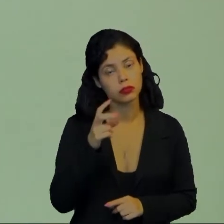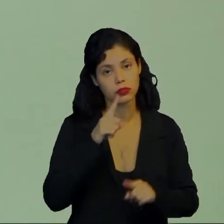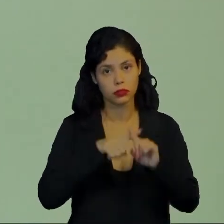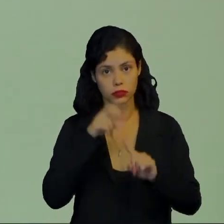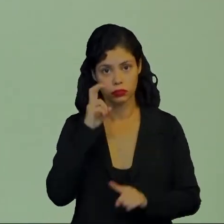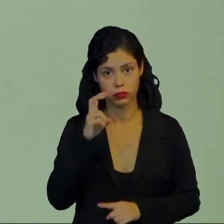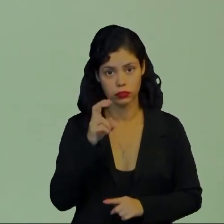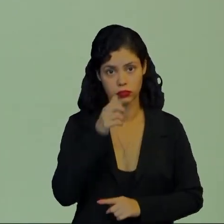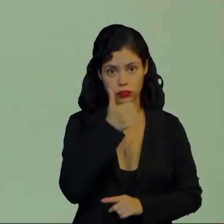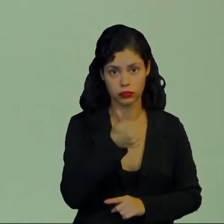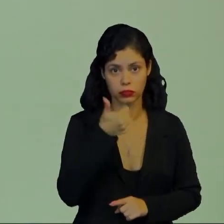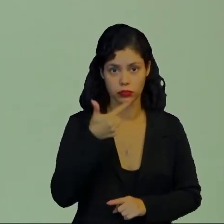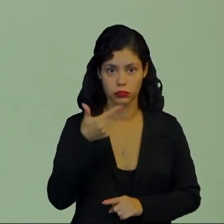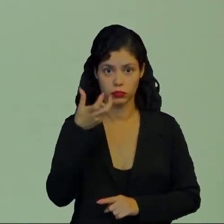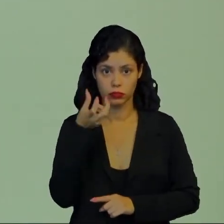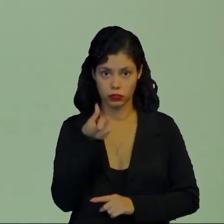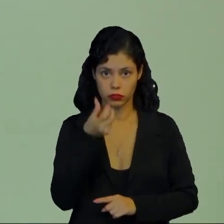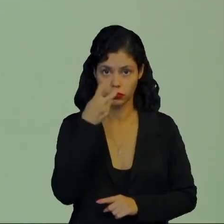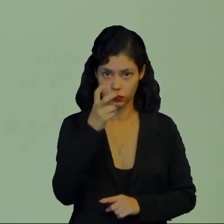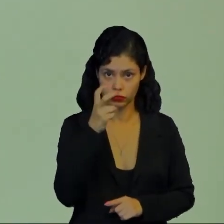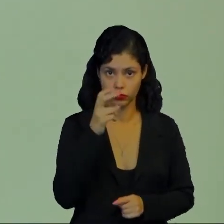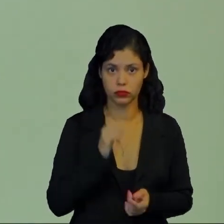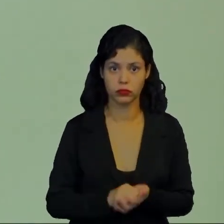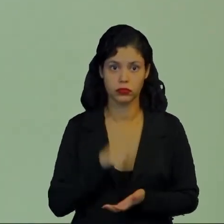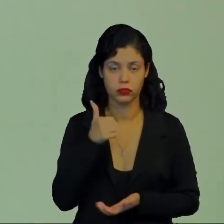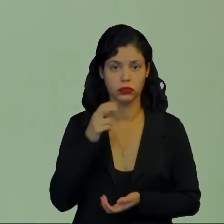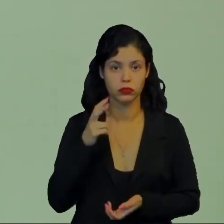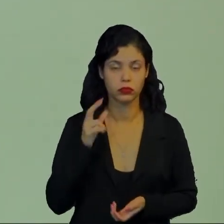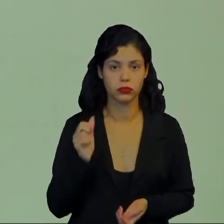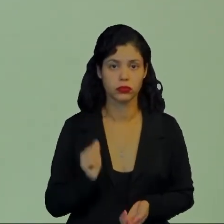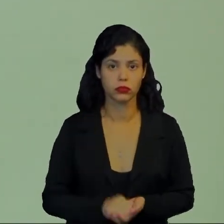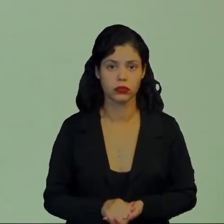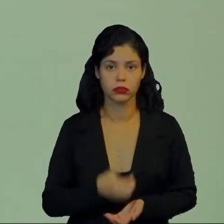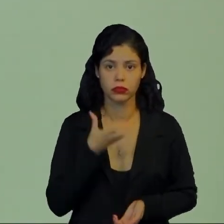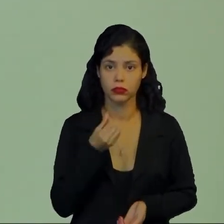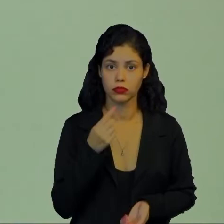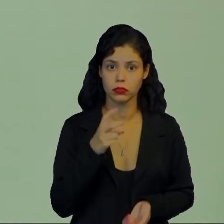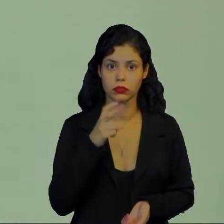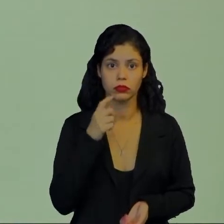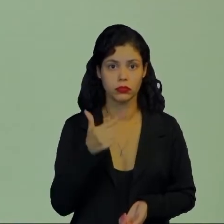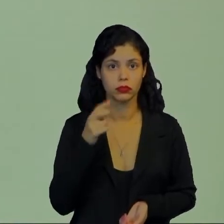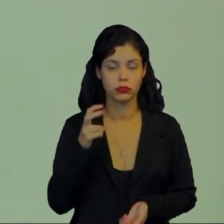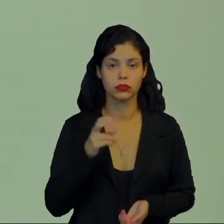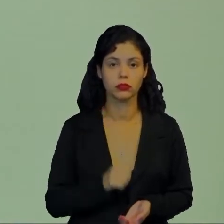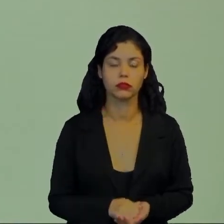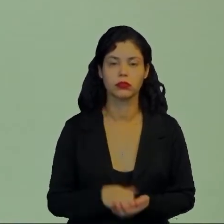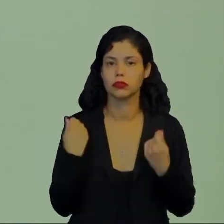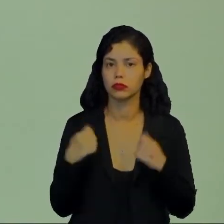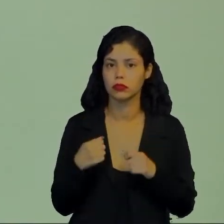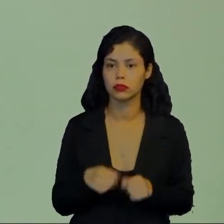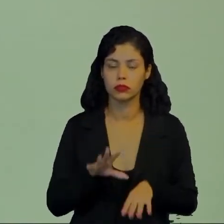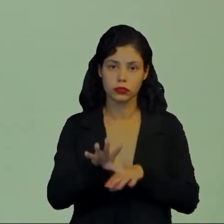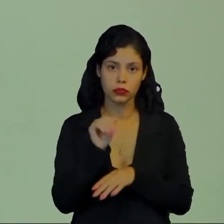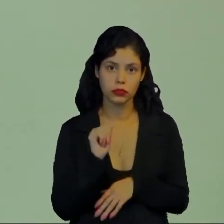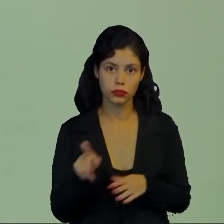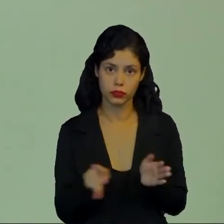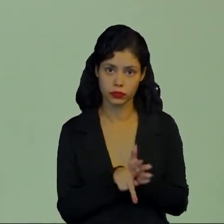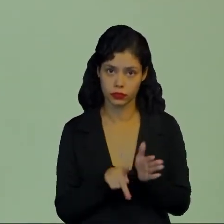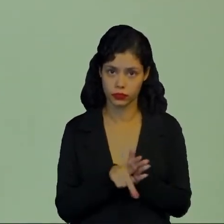vezes 5, 125 e 125 vezes 5, 625. Então, nós pegamos o 5